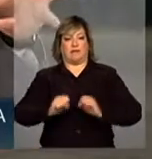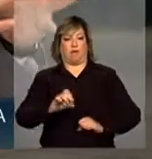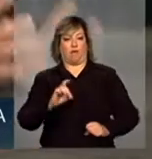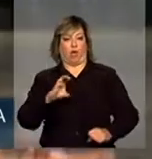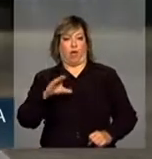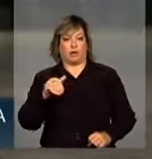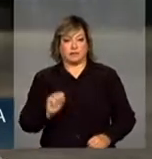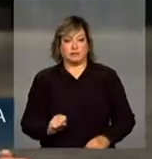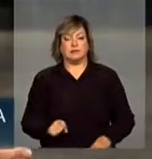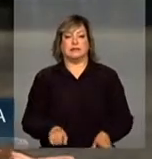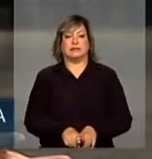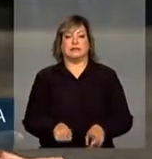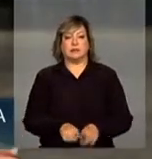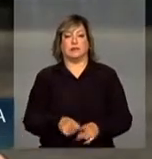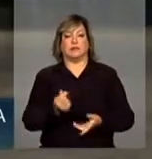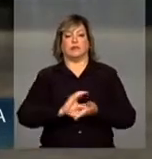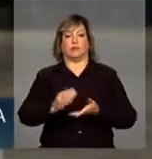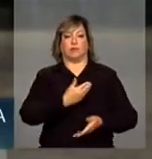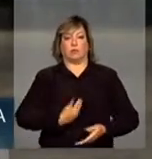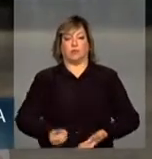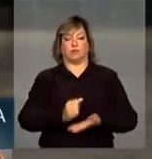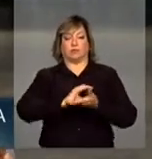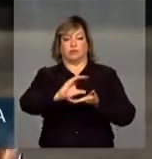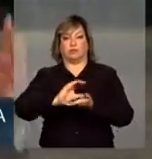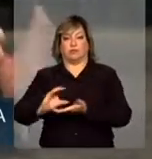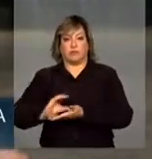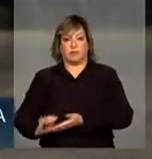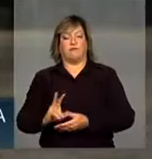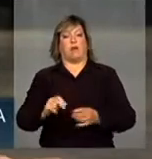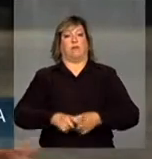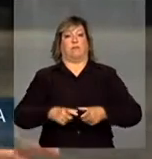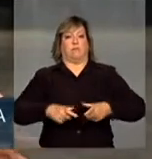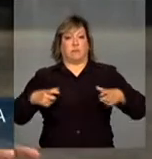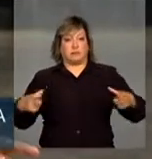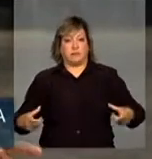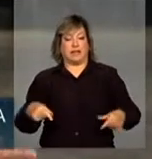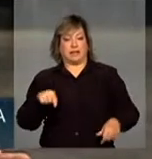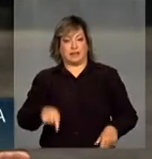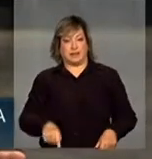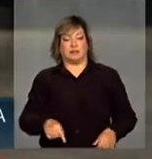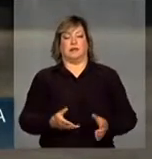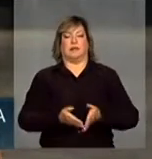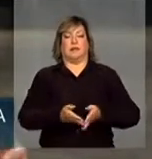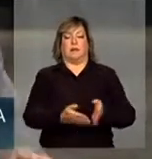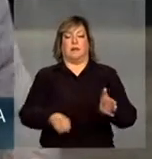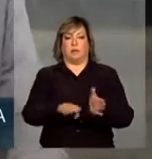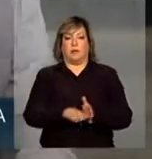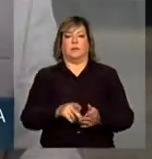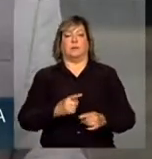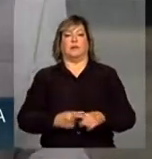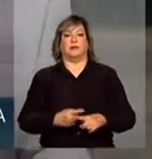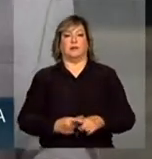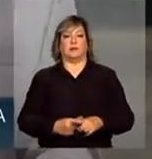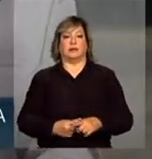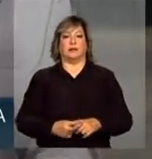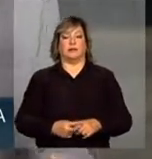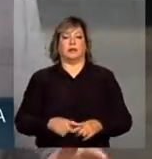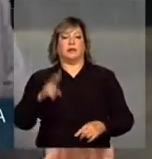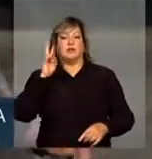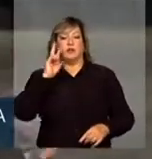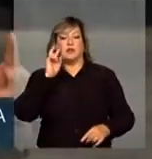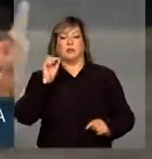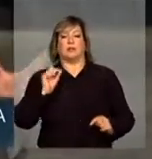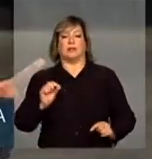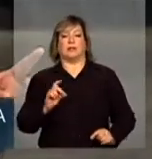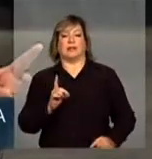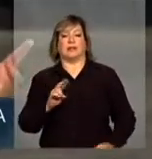Investimentos públicos vão ser ampliados nesses portos. É tanto que, com relação à dragagem,